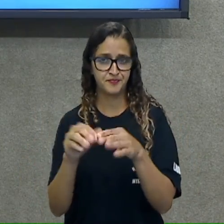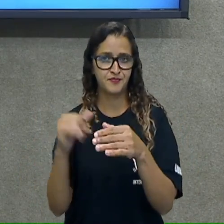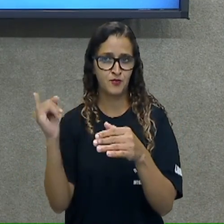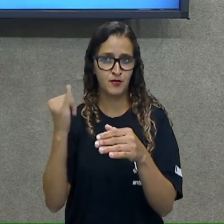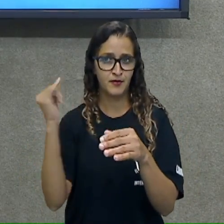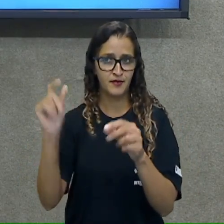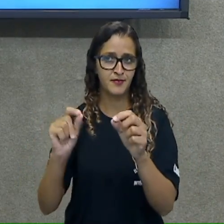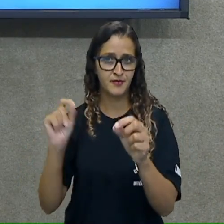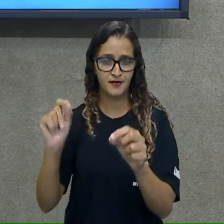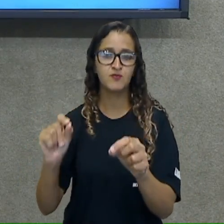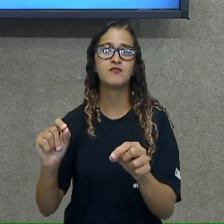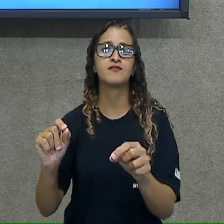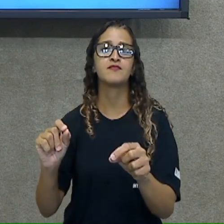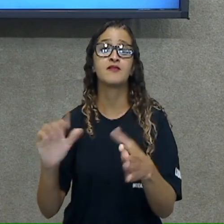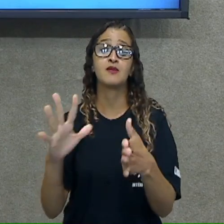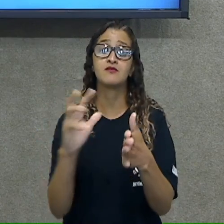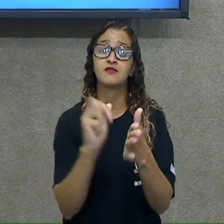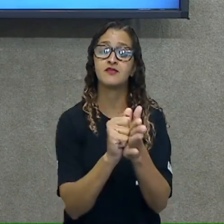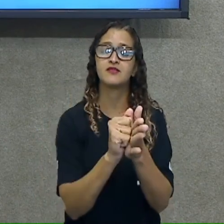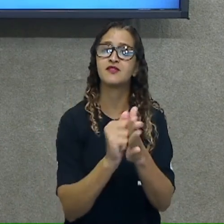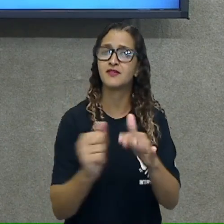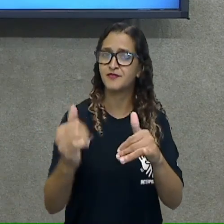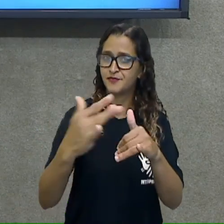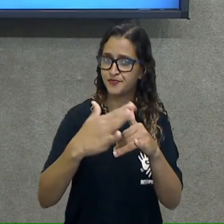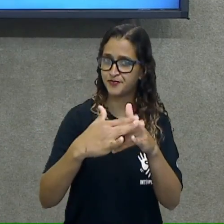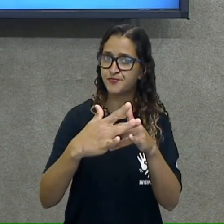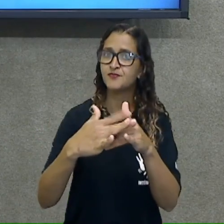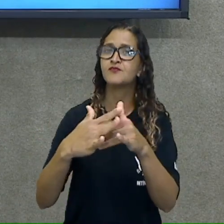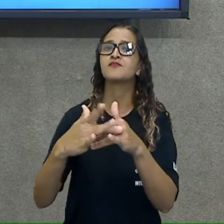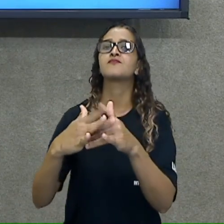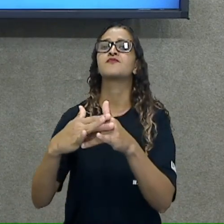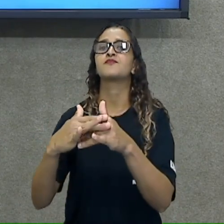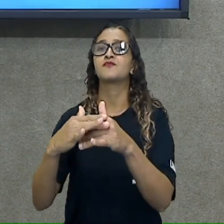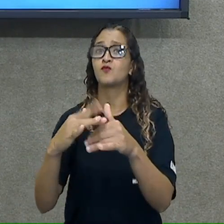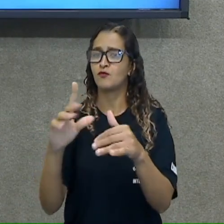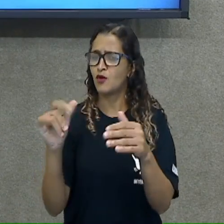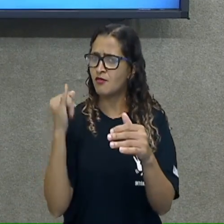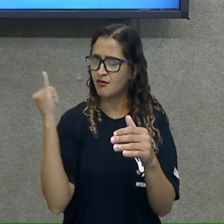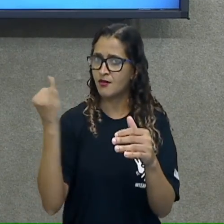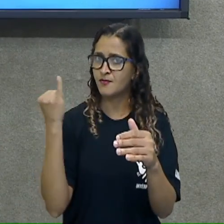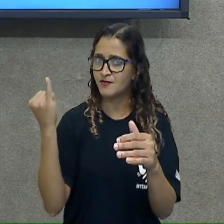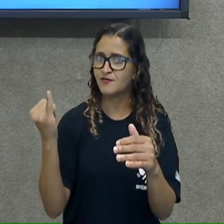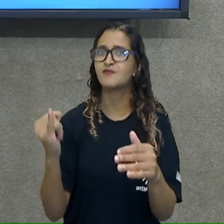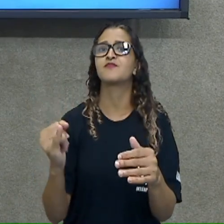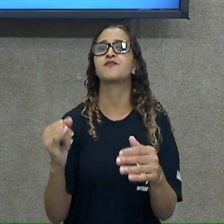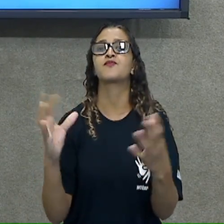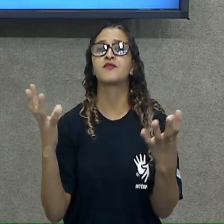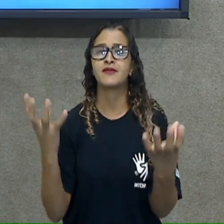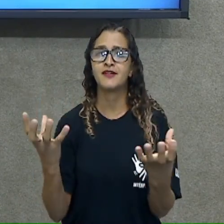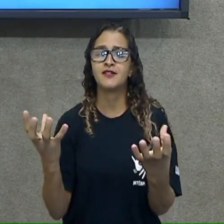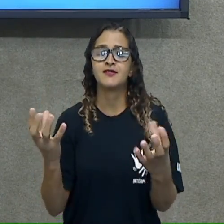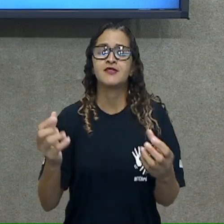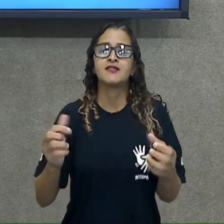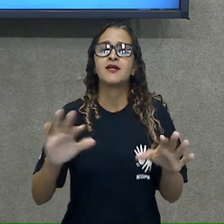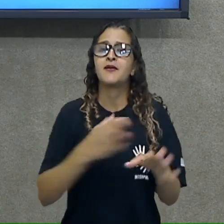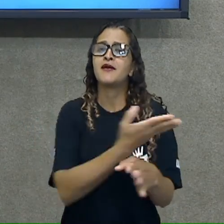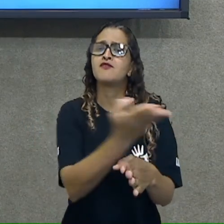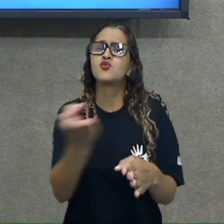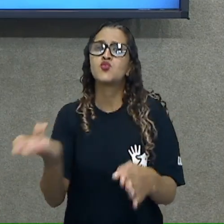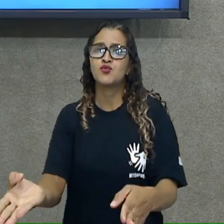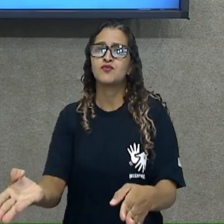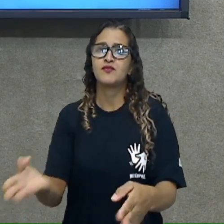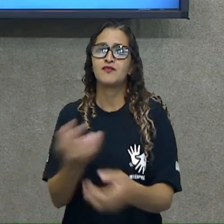no canto da tela. E não esqueça de inscrever no canal do YouTube. E eu quero também deixar um abraço aqui